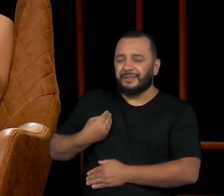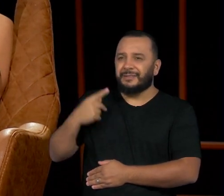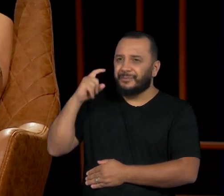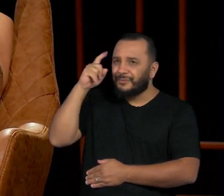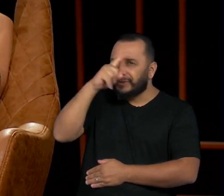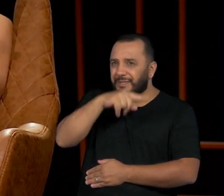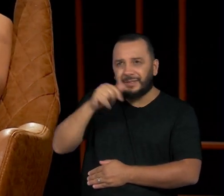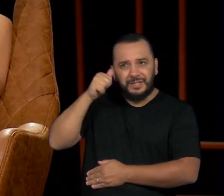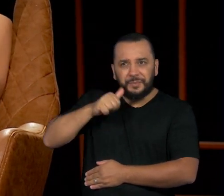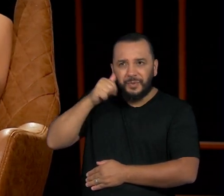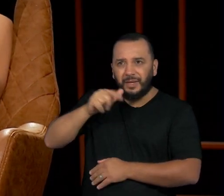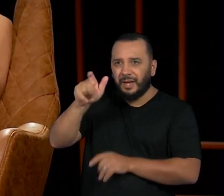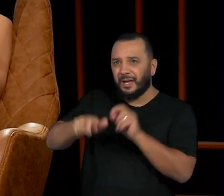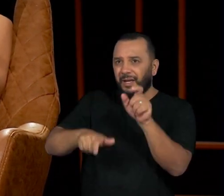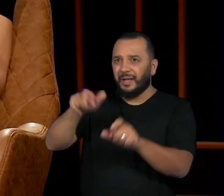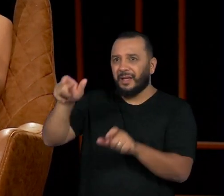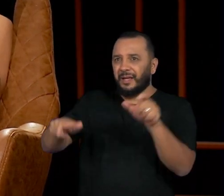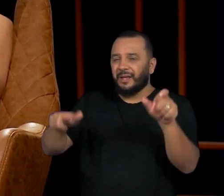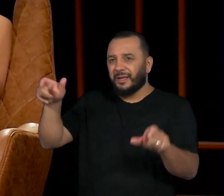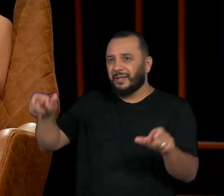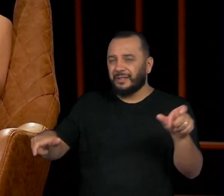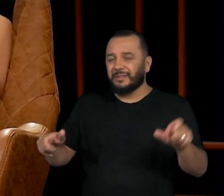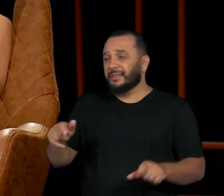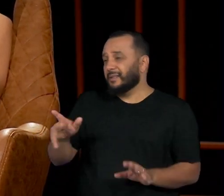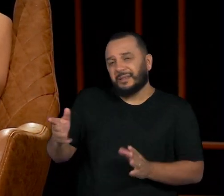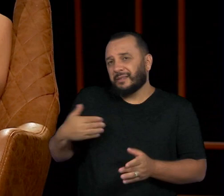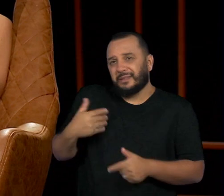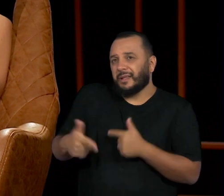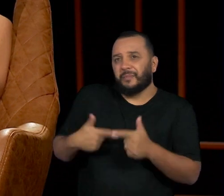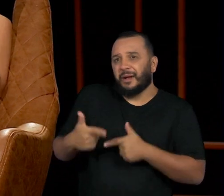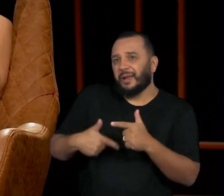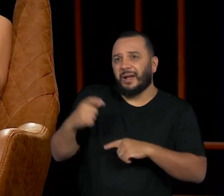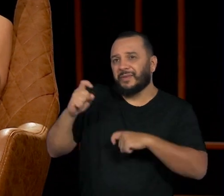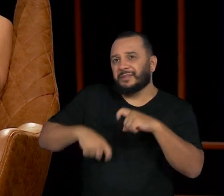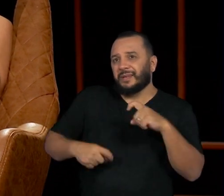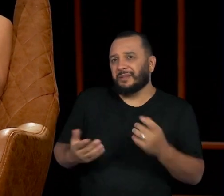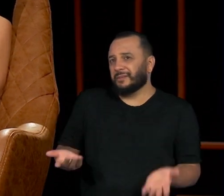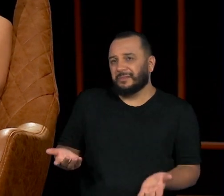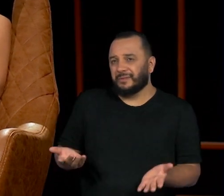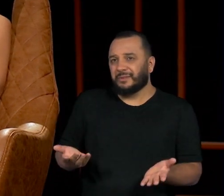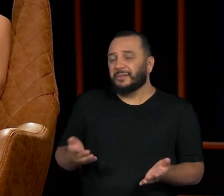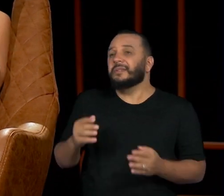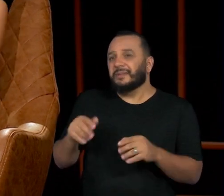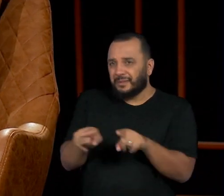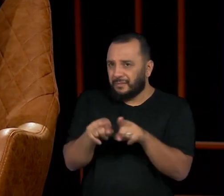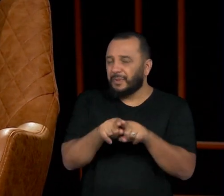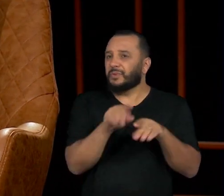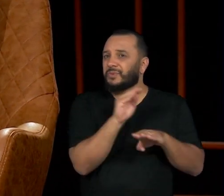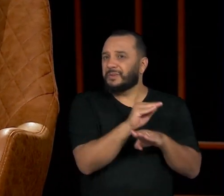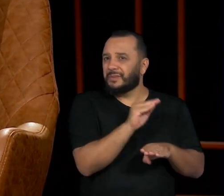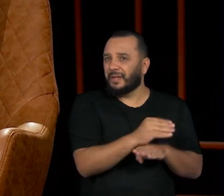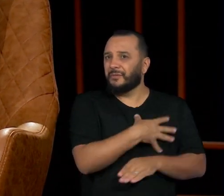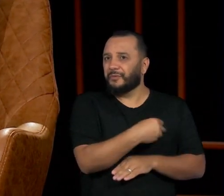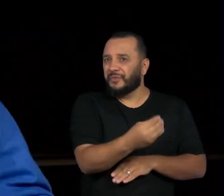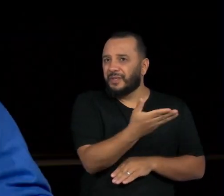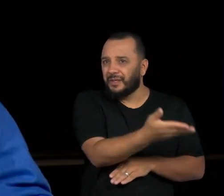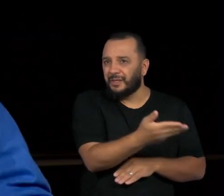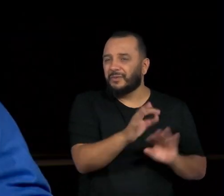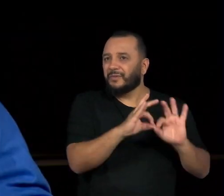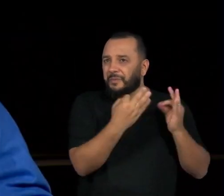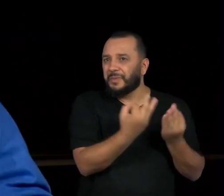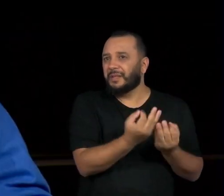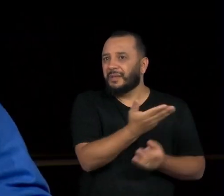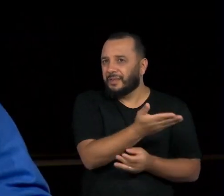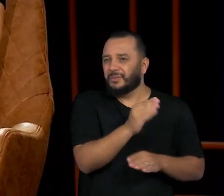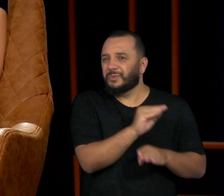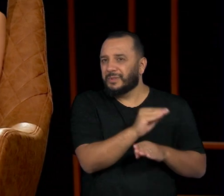mulheres que, enfim, viviam do sexo e que muitas sustentavam seus filhos, às vezes que estavam em outros lugares, mandavam